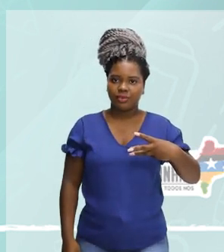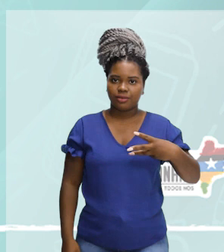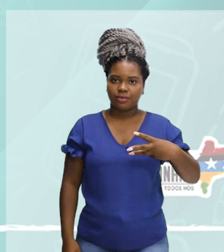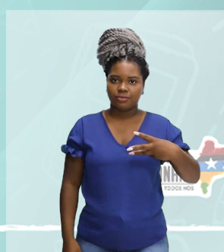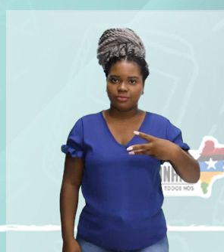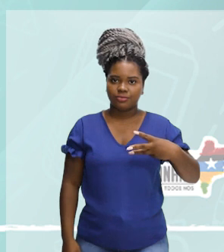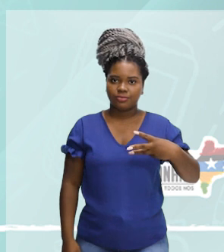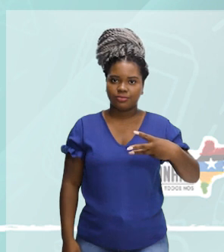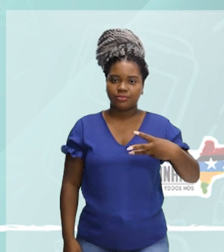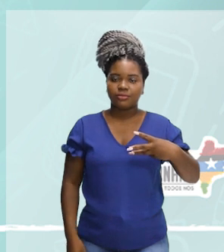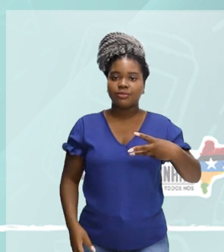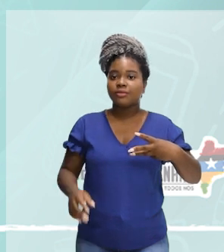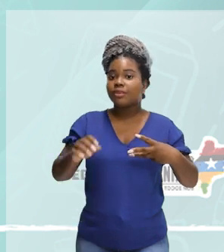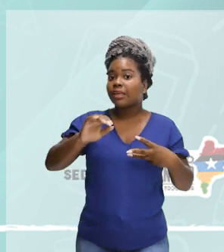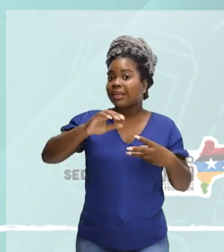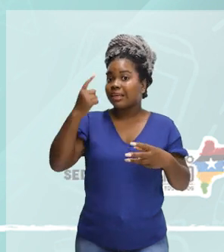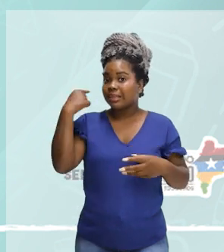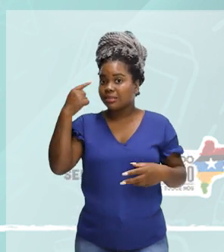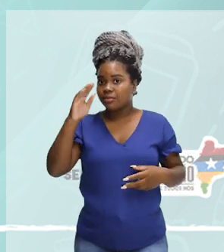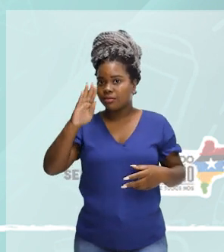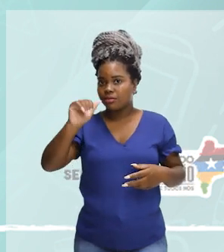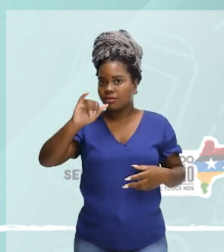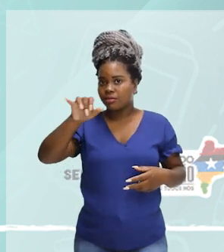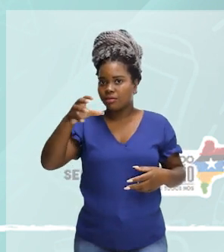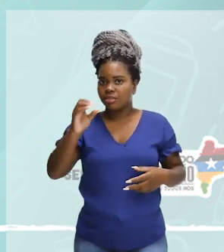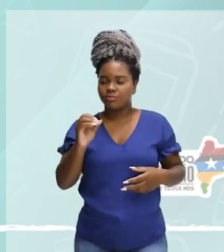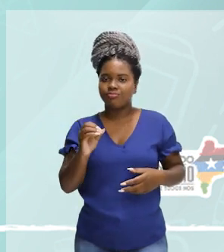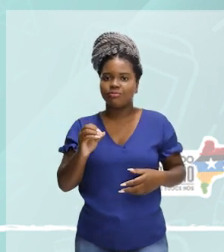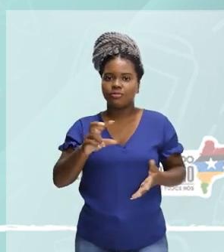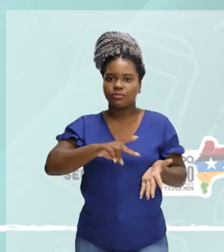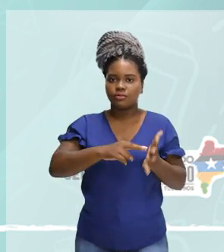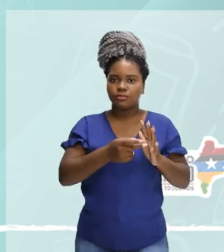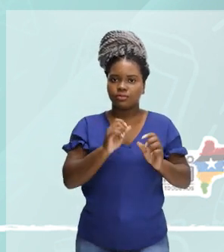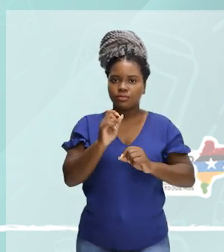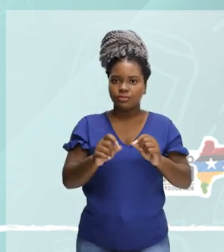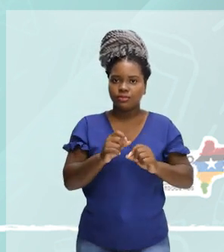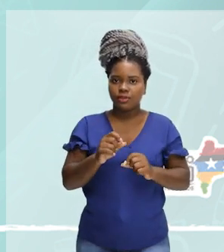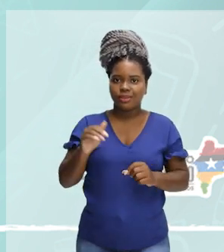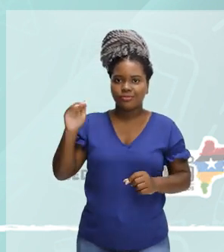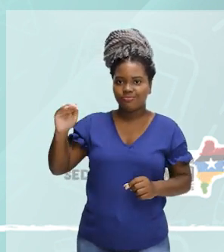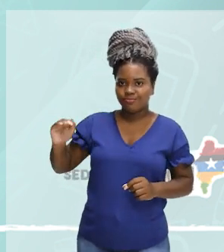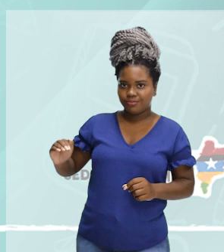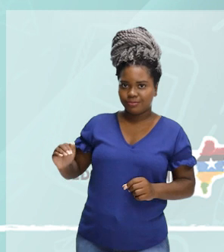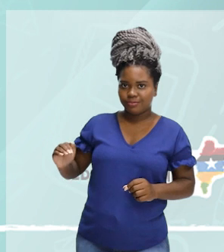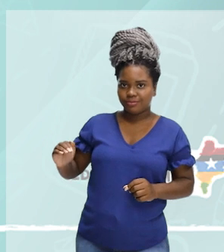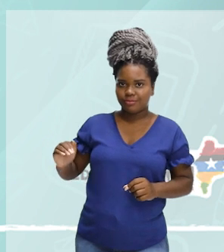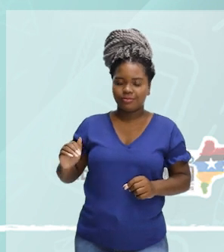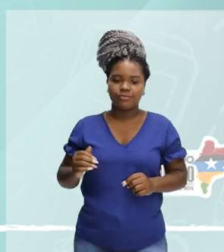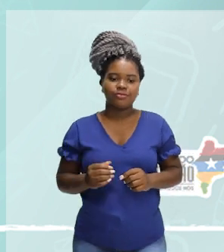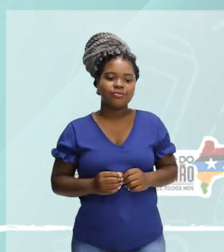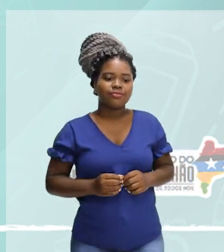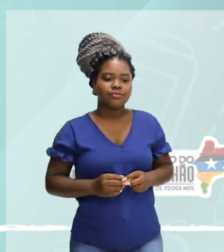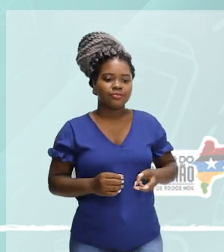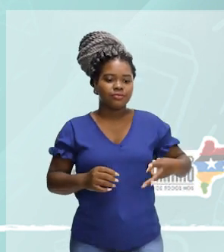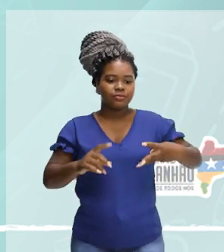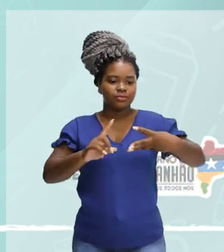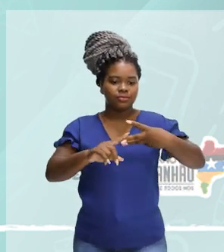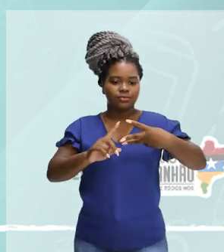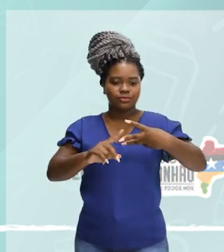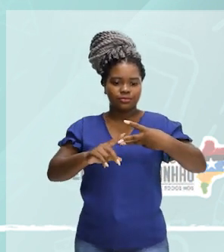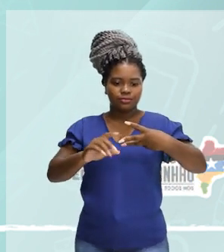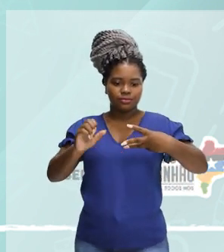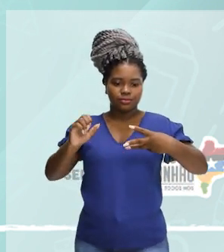barro, terra. Não, em espanhol, barro, com J, que tem um som de R, baixo. No grado comparativo, como é que